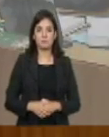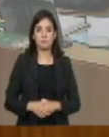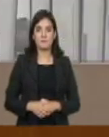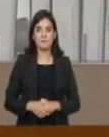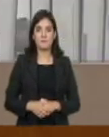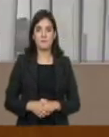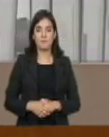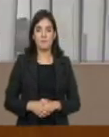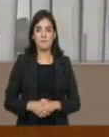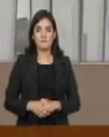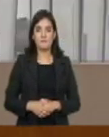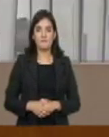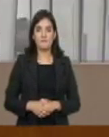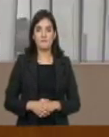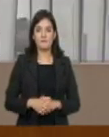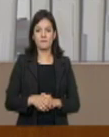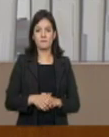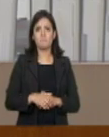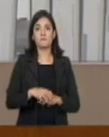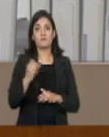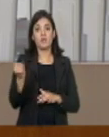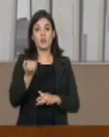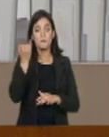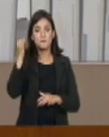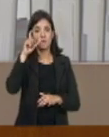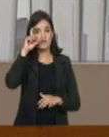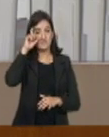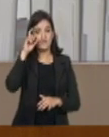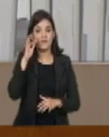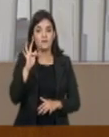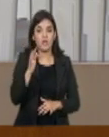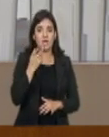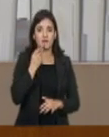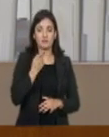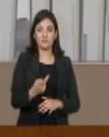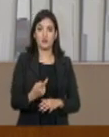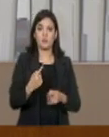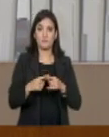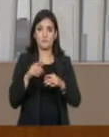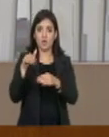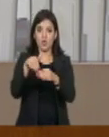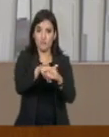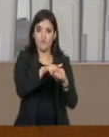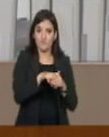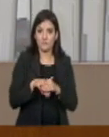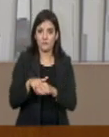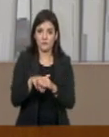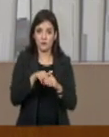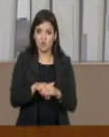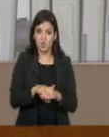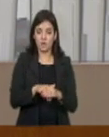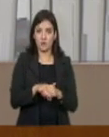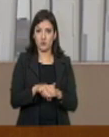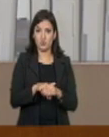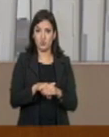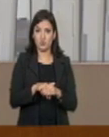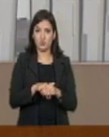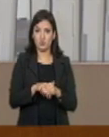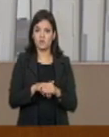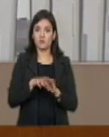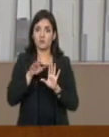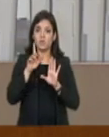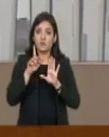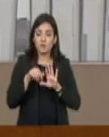nós temos enunciado. Mas é importante a intervenção que fez o ministro Luiz Edson aqui, porque os votos são proferidos nos seus termos específicos. Sim, claro.